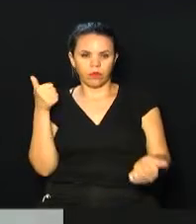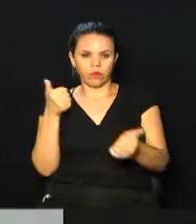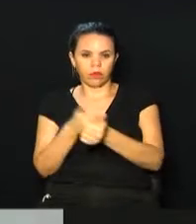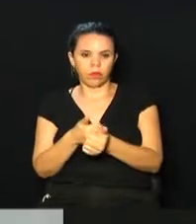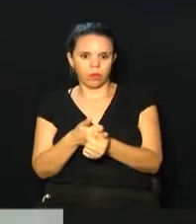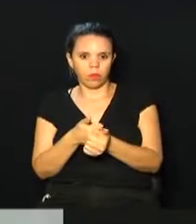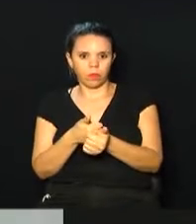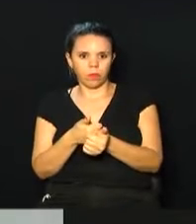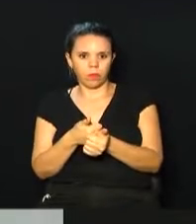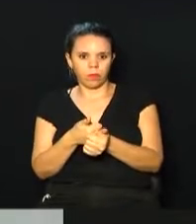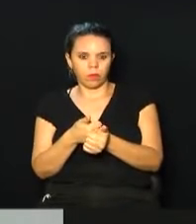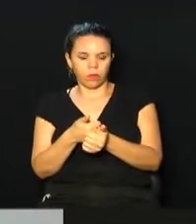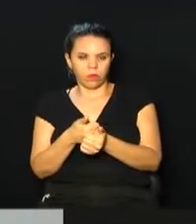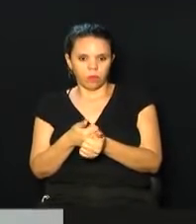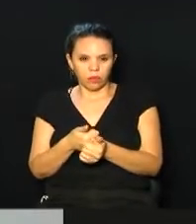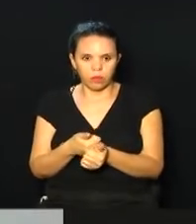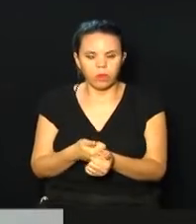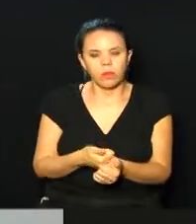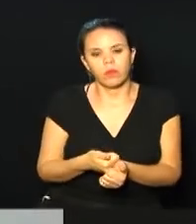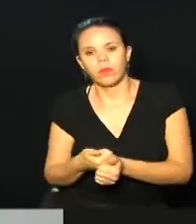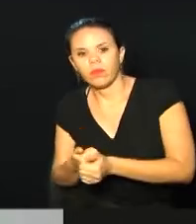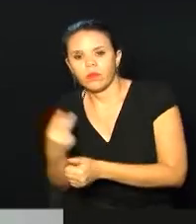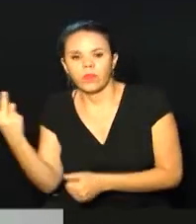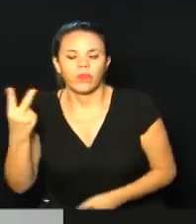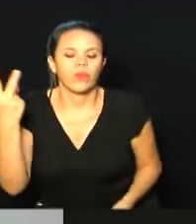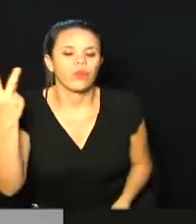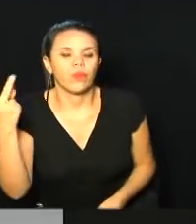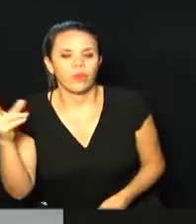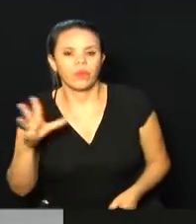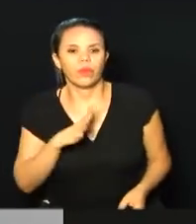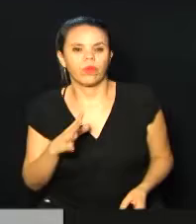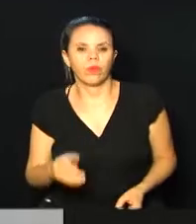proximidades da divisa com Valinhos.